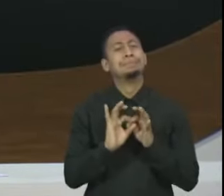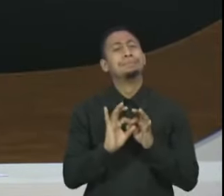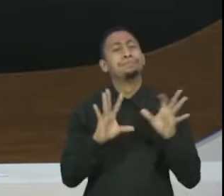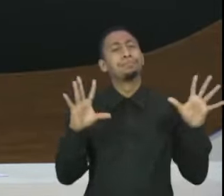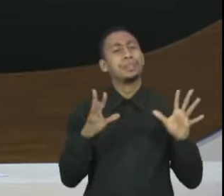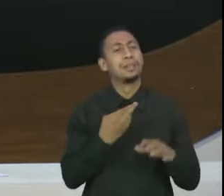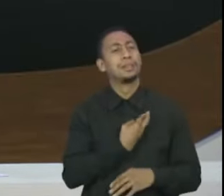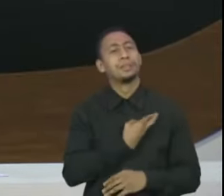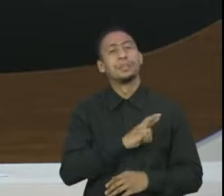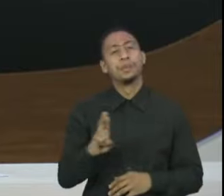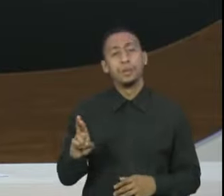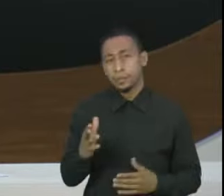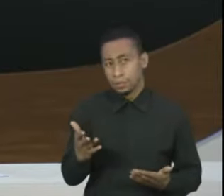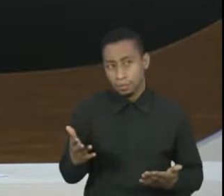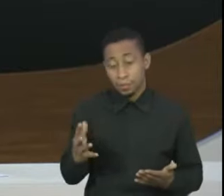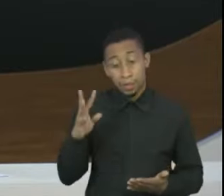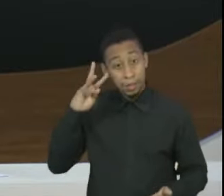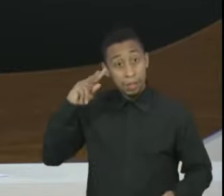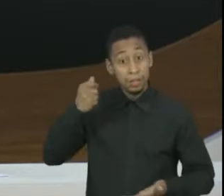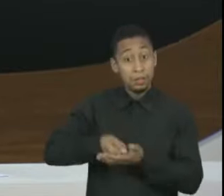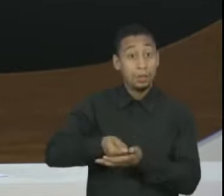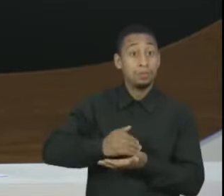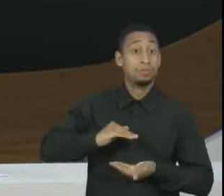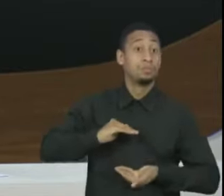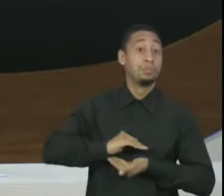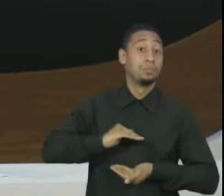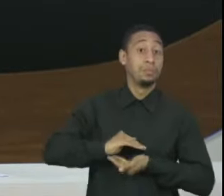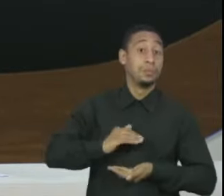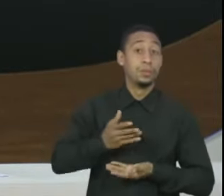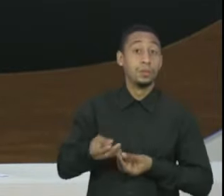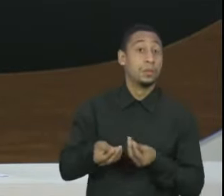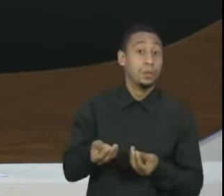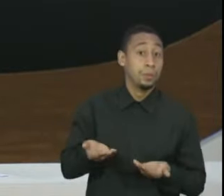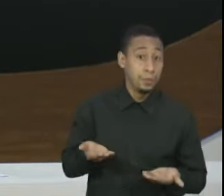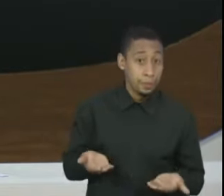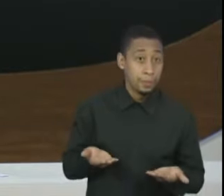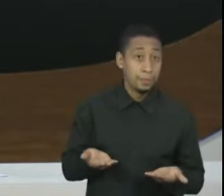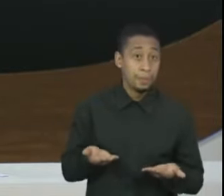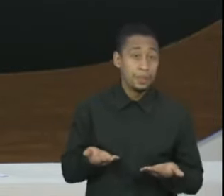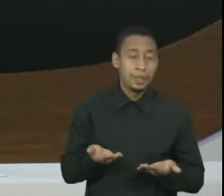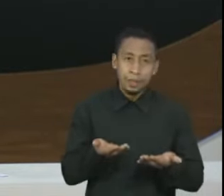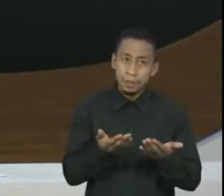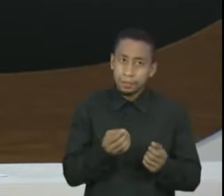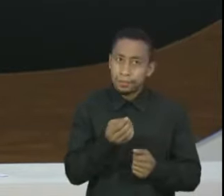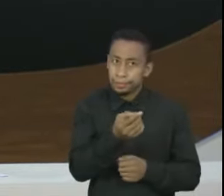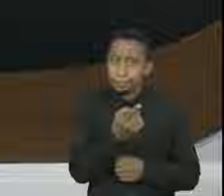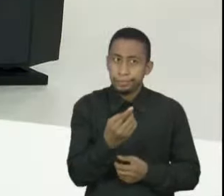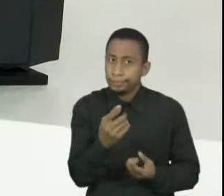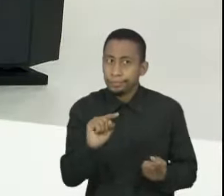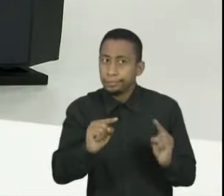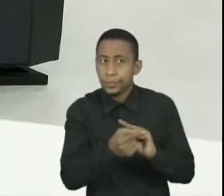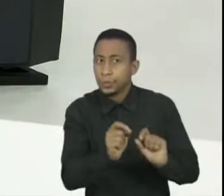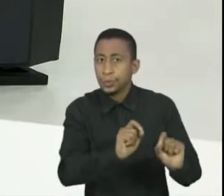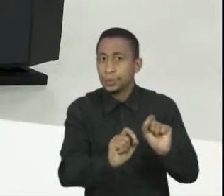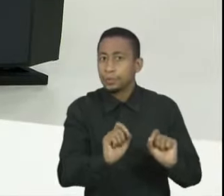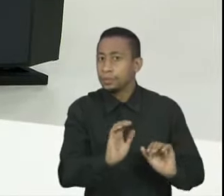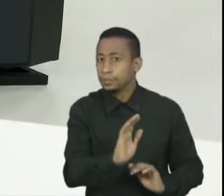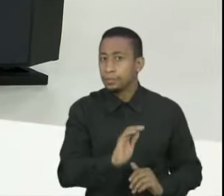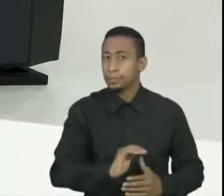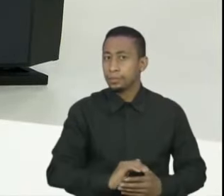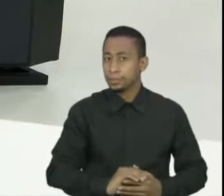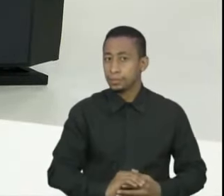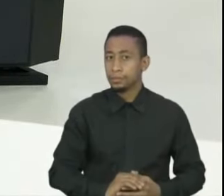na decisão tomada pelo Supremo Tribunal Federal do diabo só para gente dirimir de ver essa controvérsia é